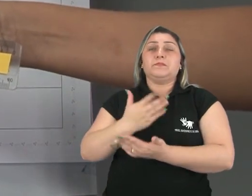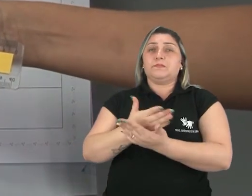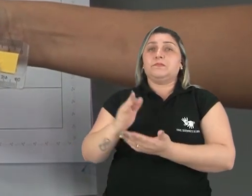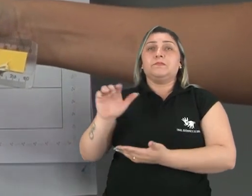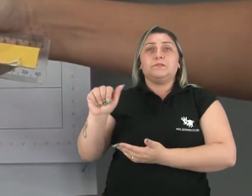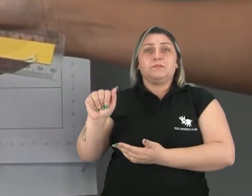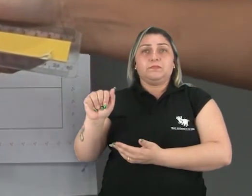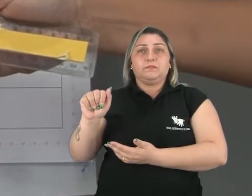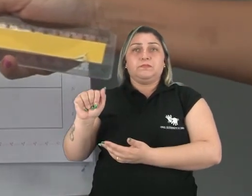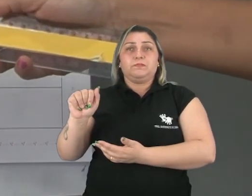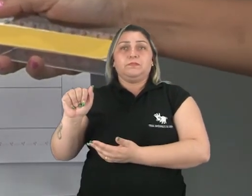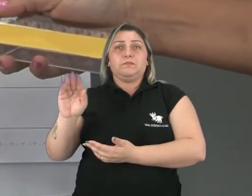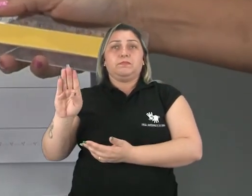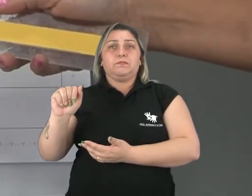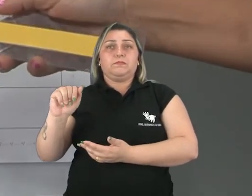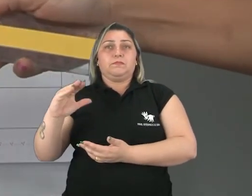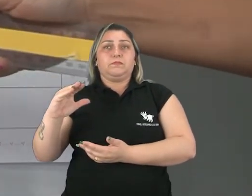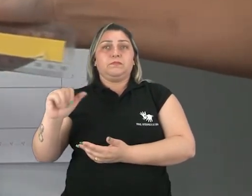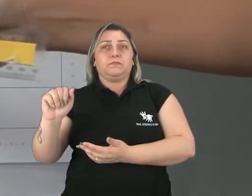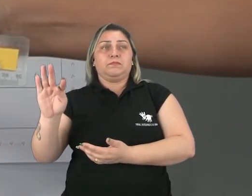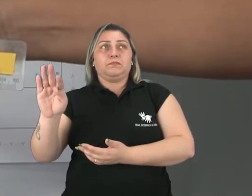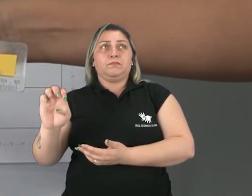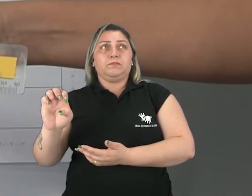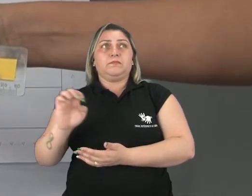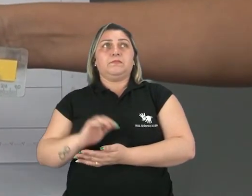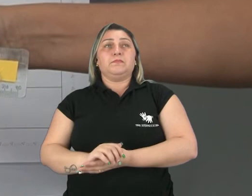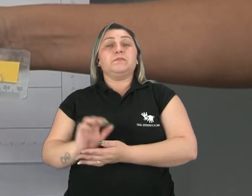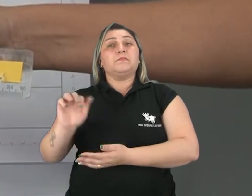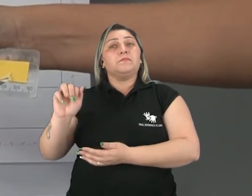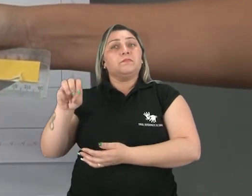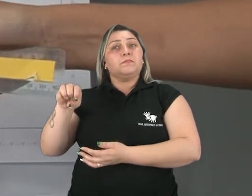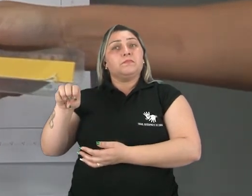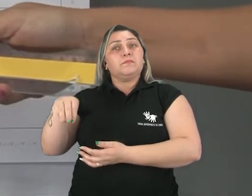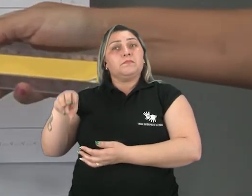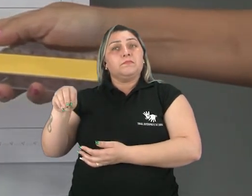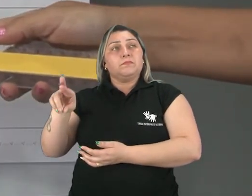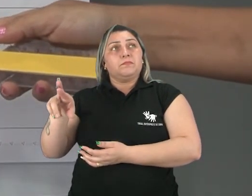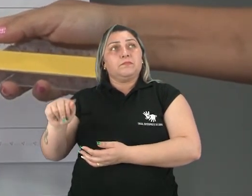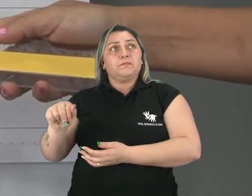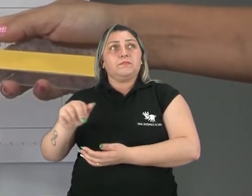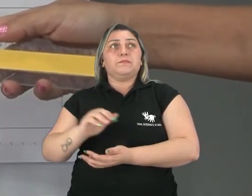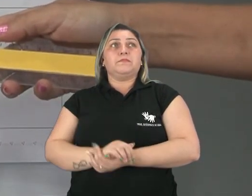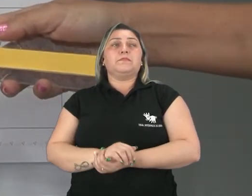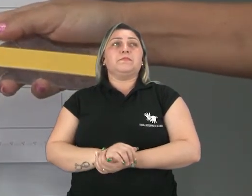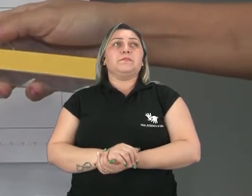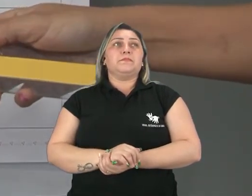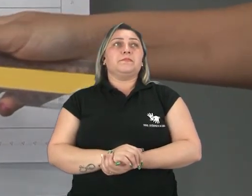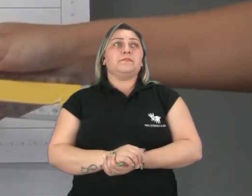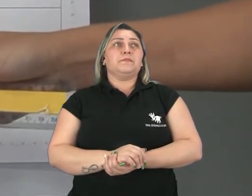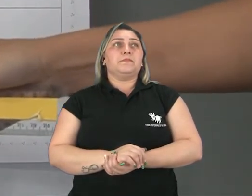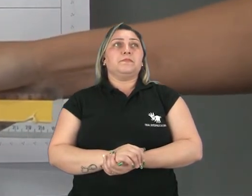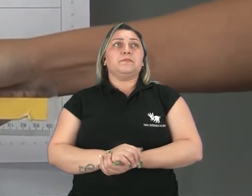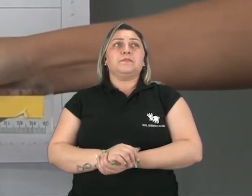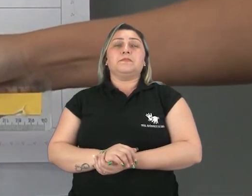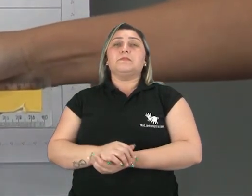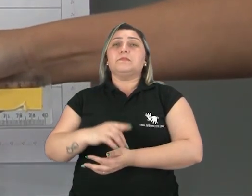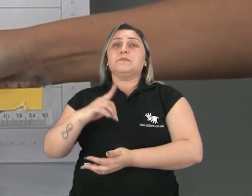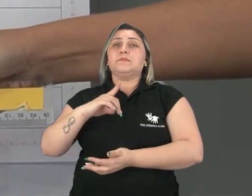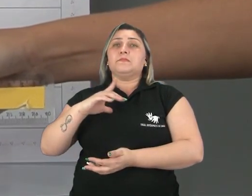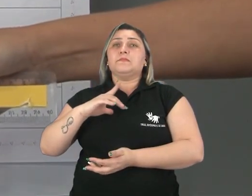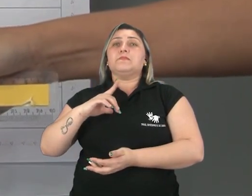inicial a da palavra abacate a Amora na palavra amora